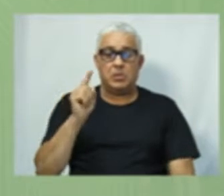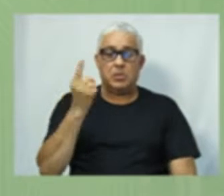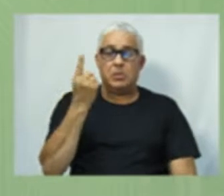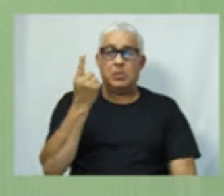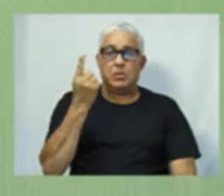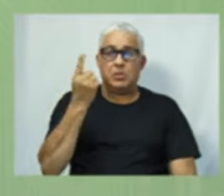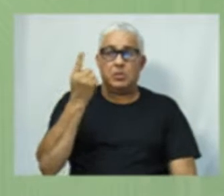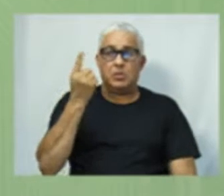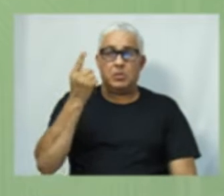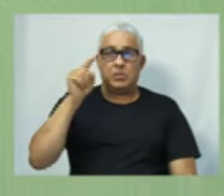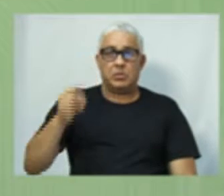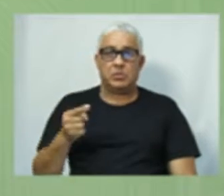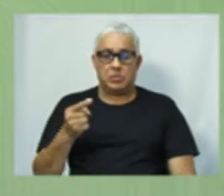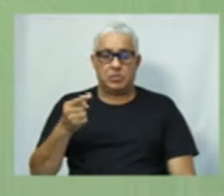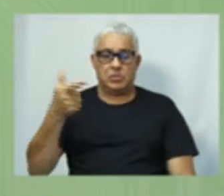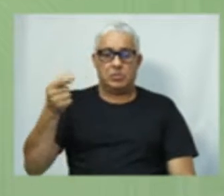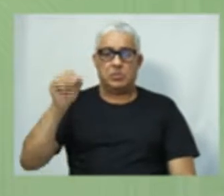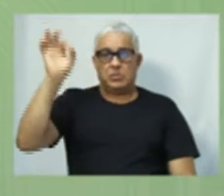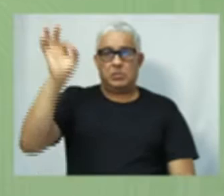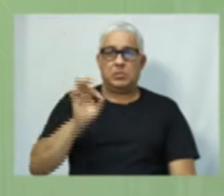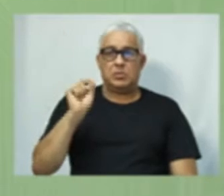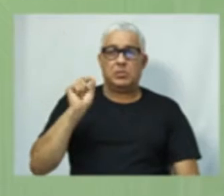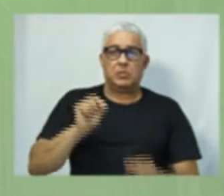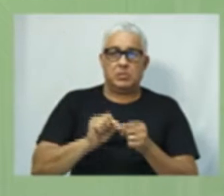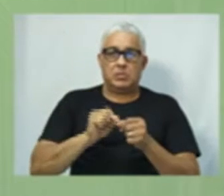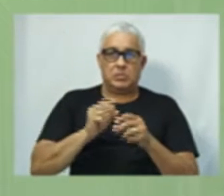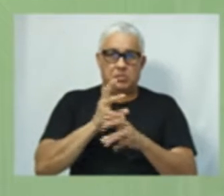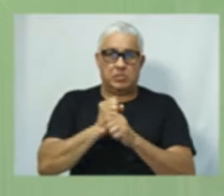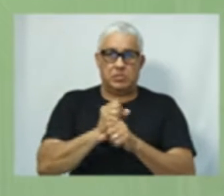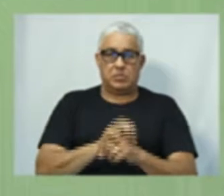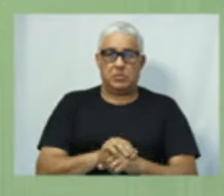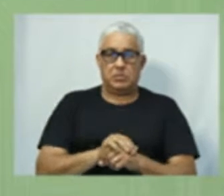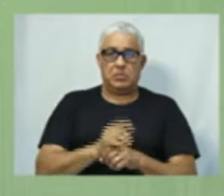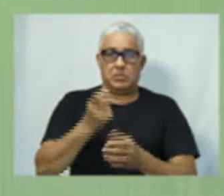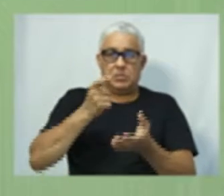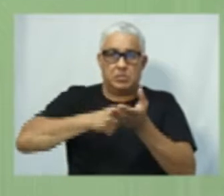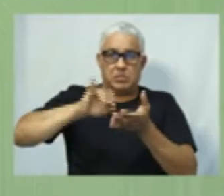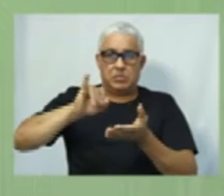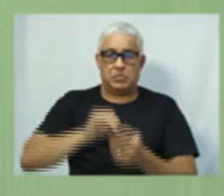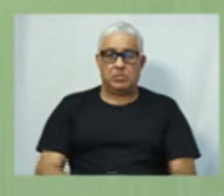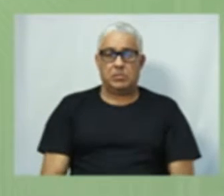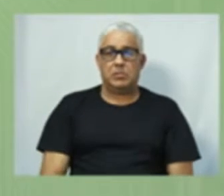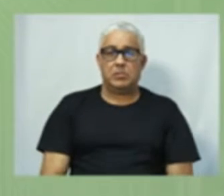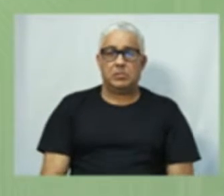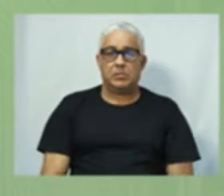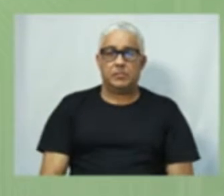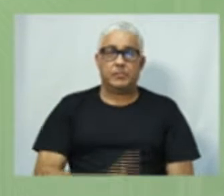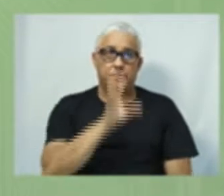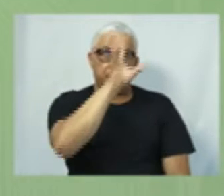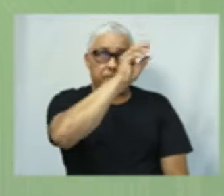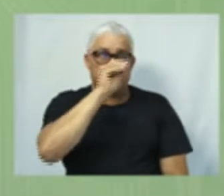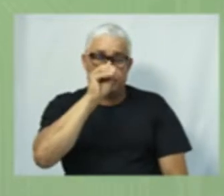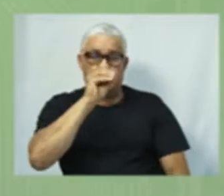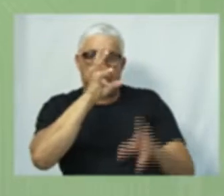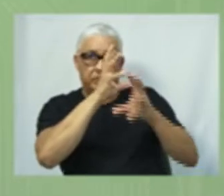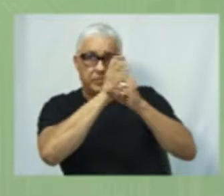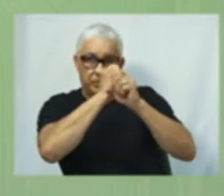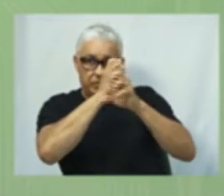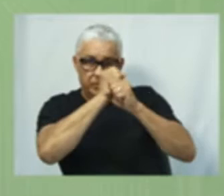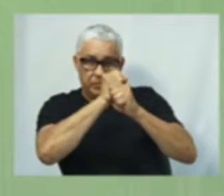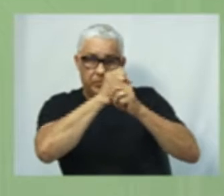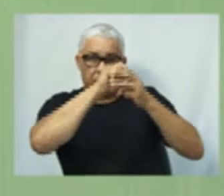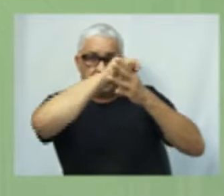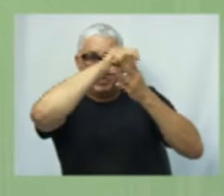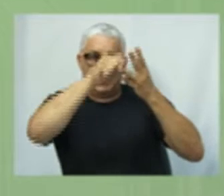1,20%. Então, o que nós fazemos para calcular o imposto de renda? Pegamos a soma dos